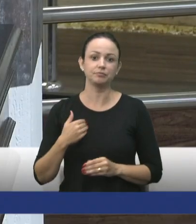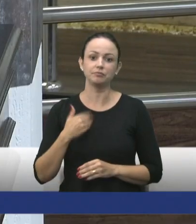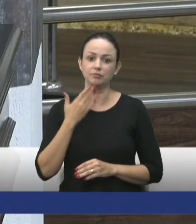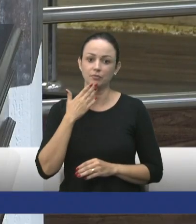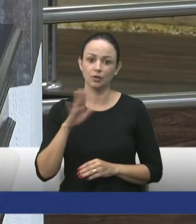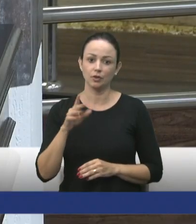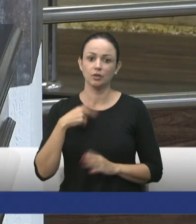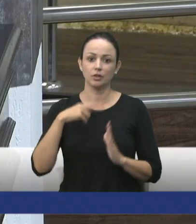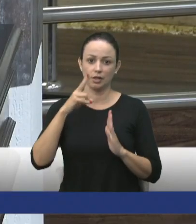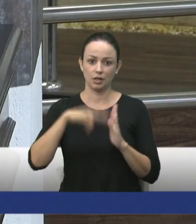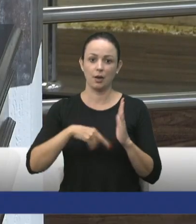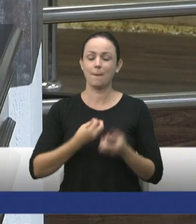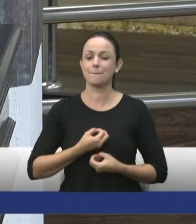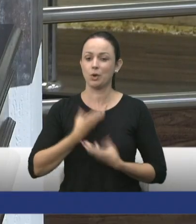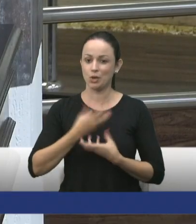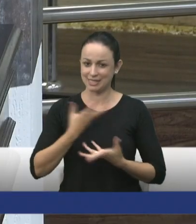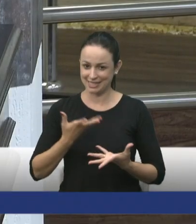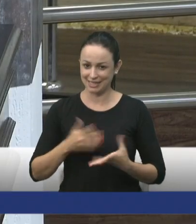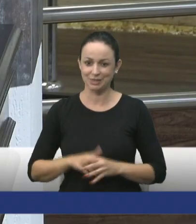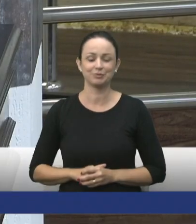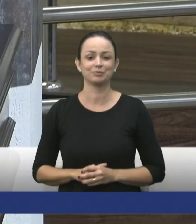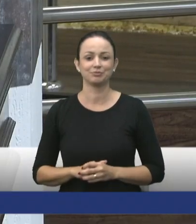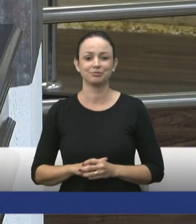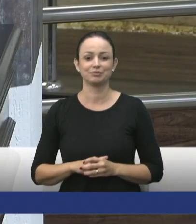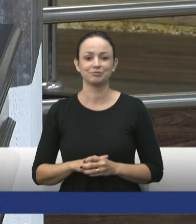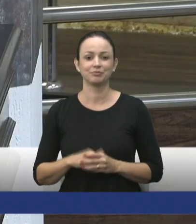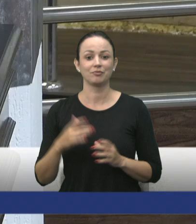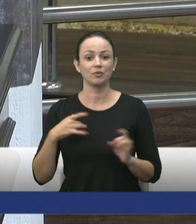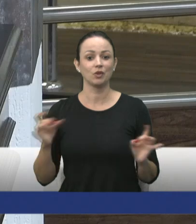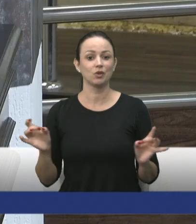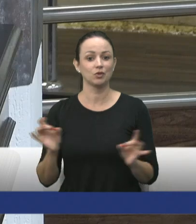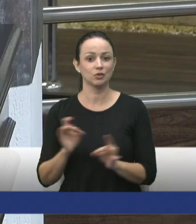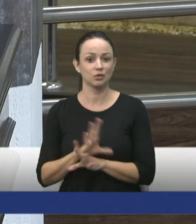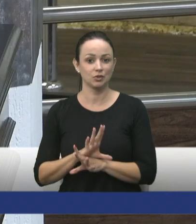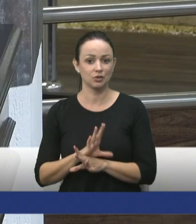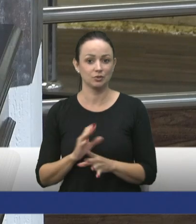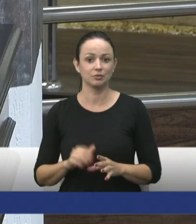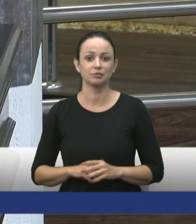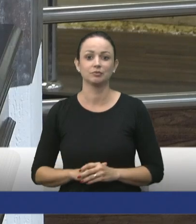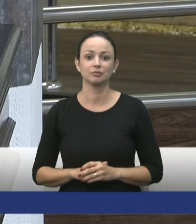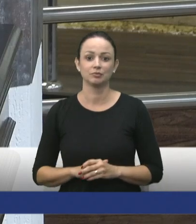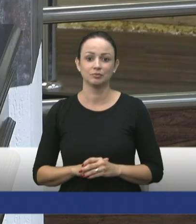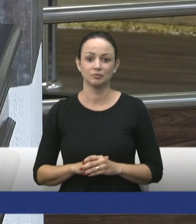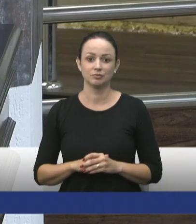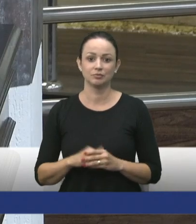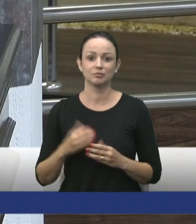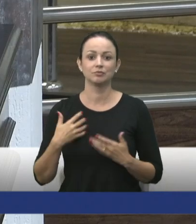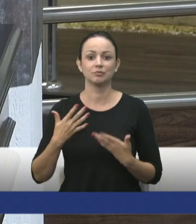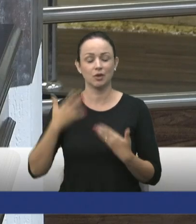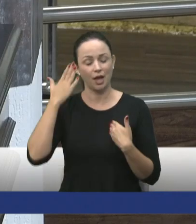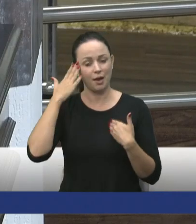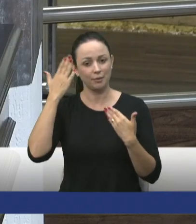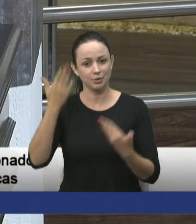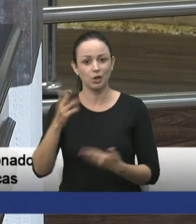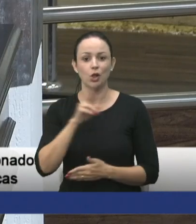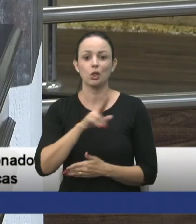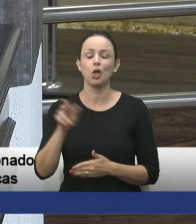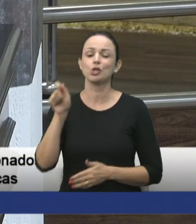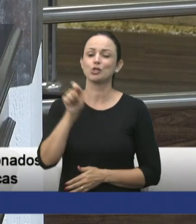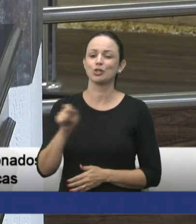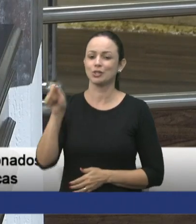que eu ia ler uma poesia, eu vou encerrar. Queria aqui deixar meu grato agradecimento em nome da